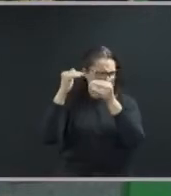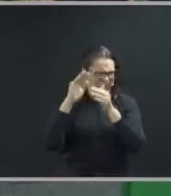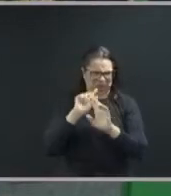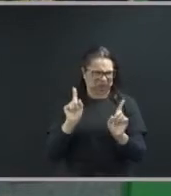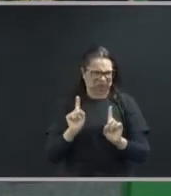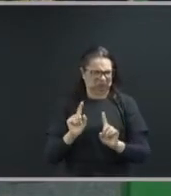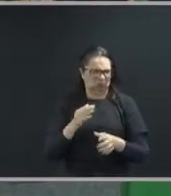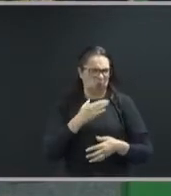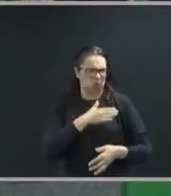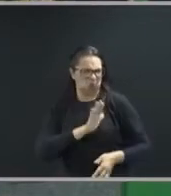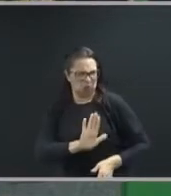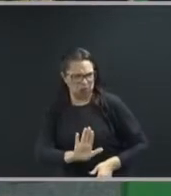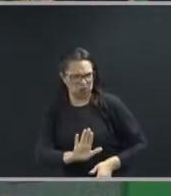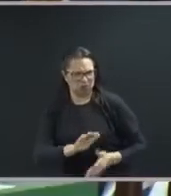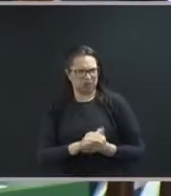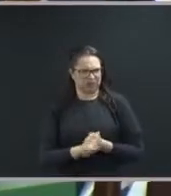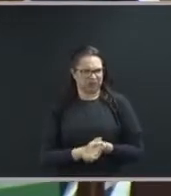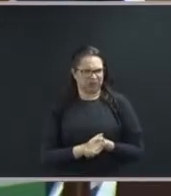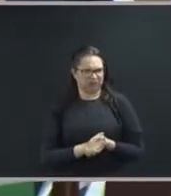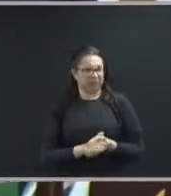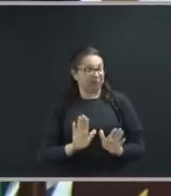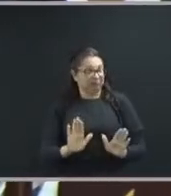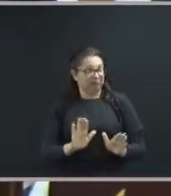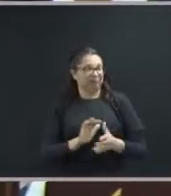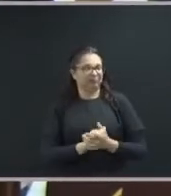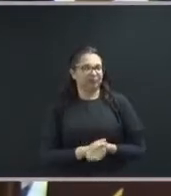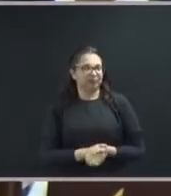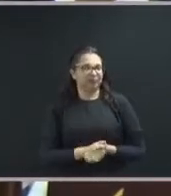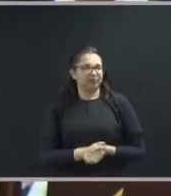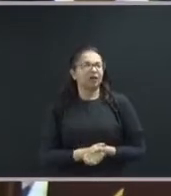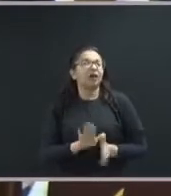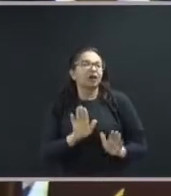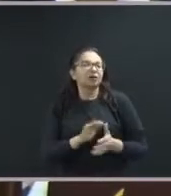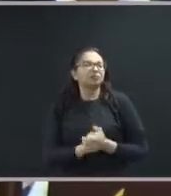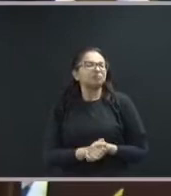conversa de rebelde é assim, esse pastor está por fora,